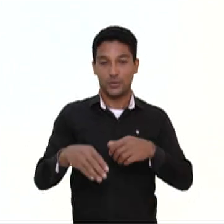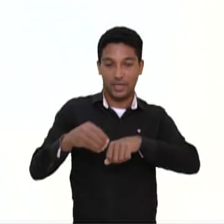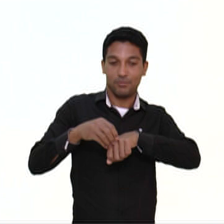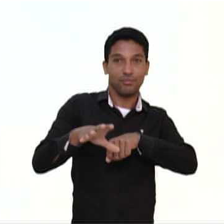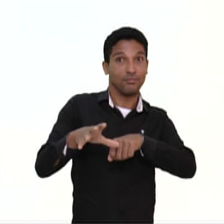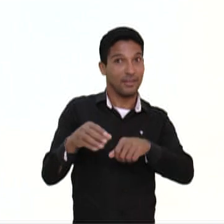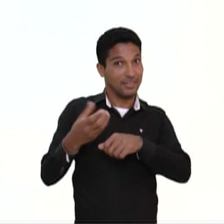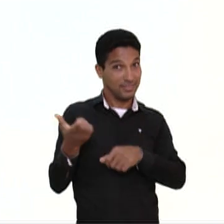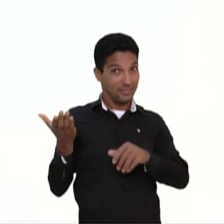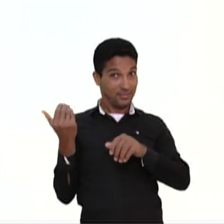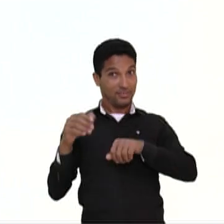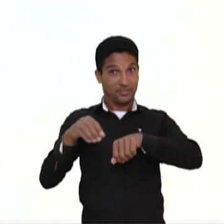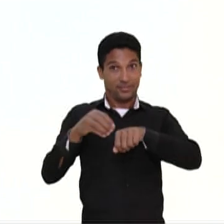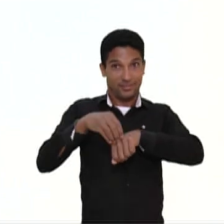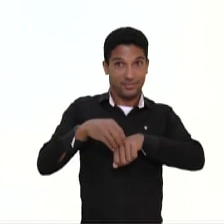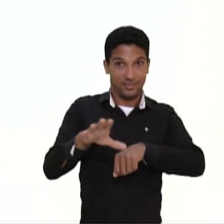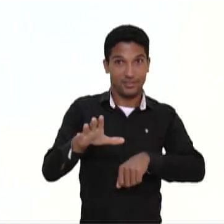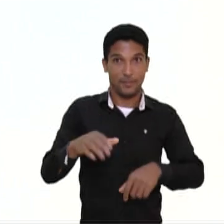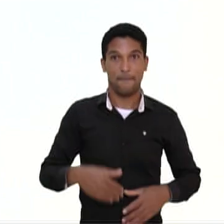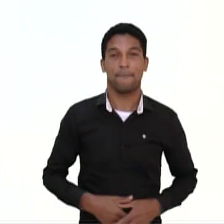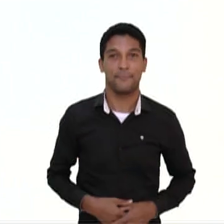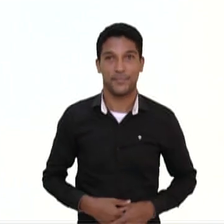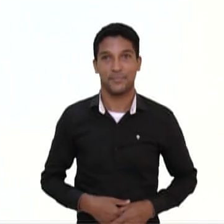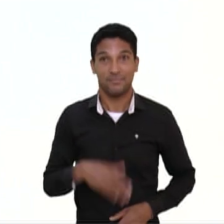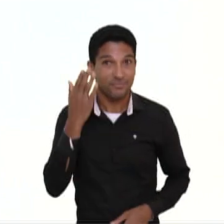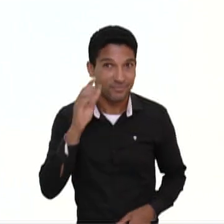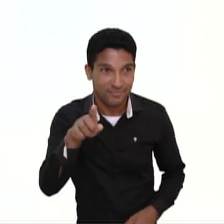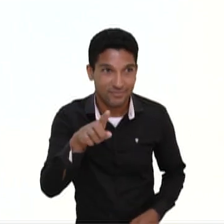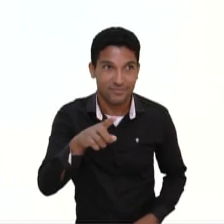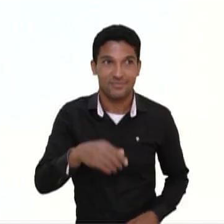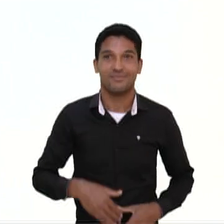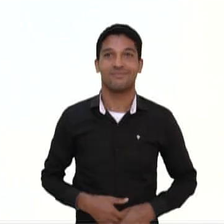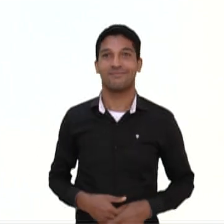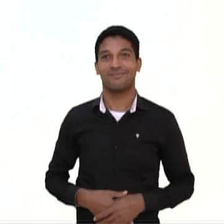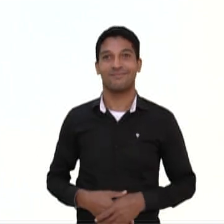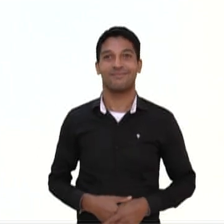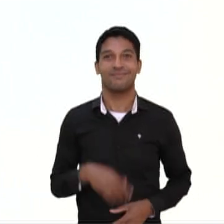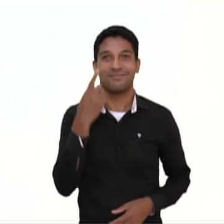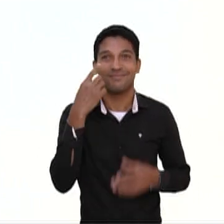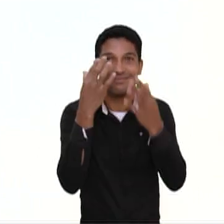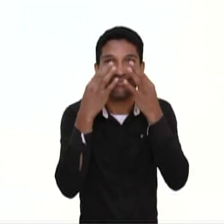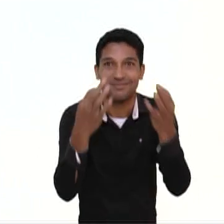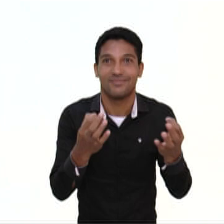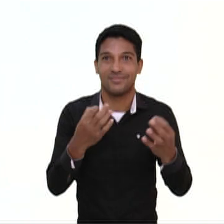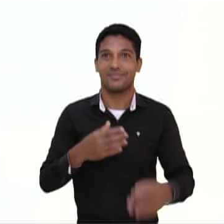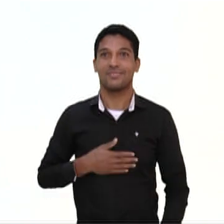comentário aí. Acabou escapando alguma coisa. Não sei quem prestou atenção aí.